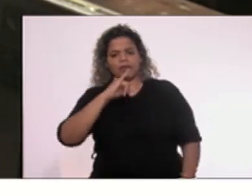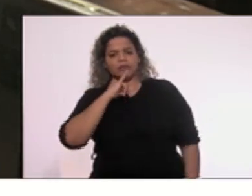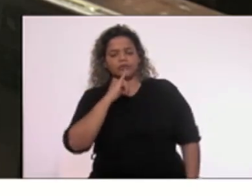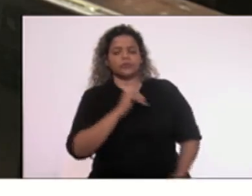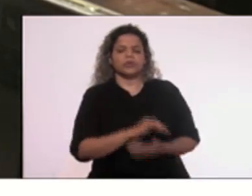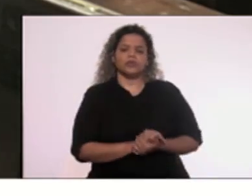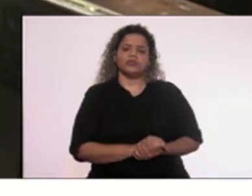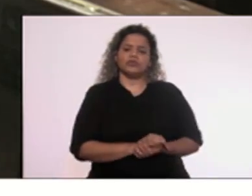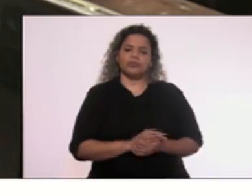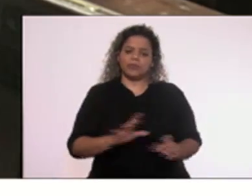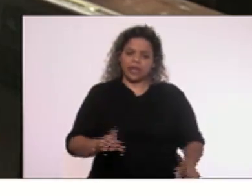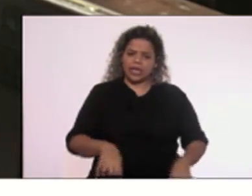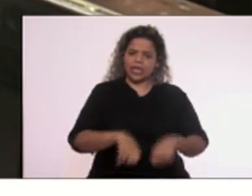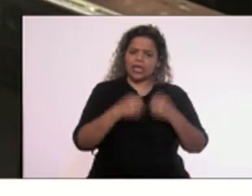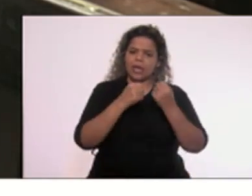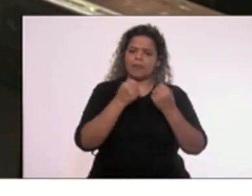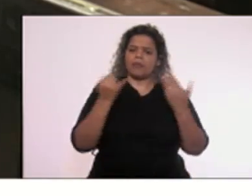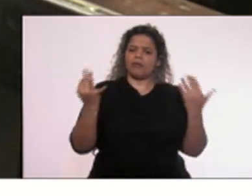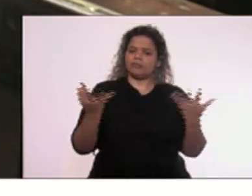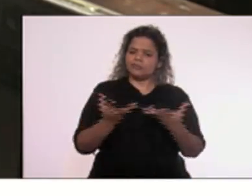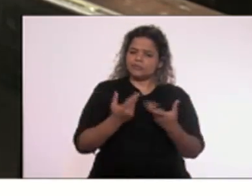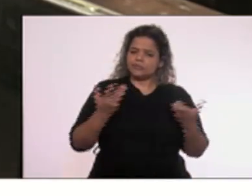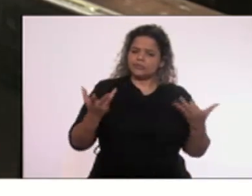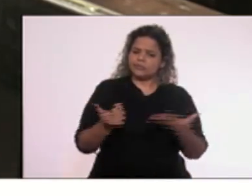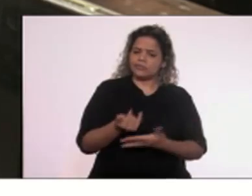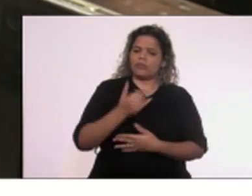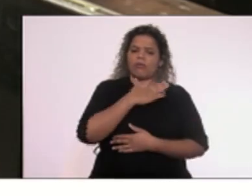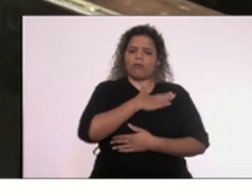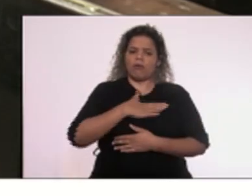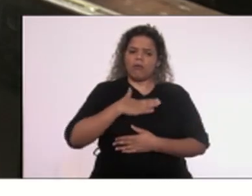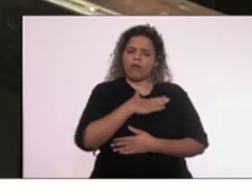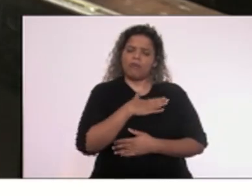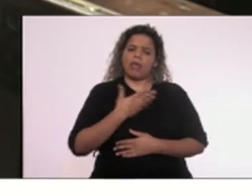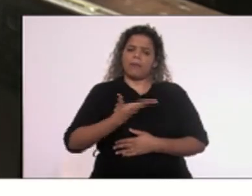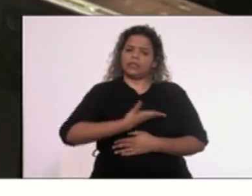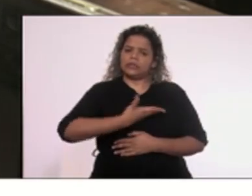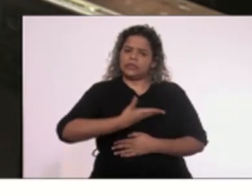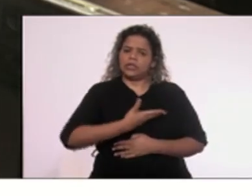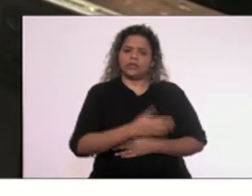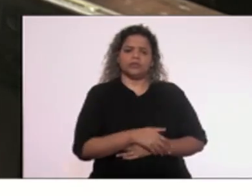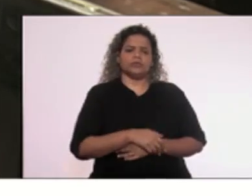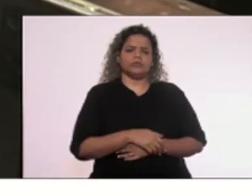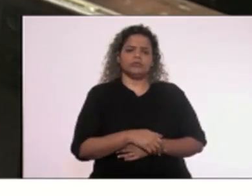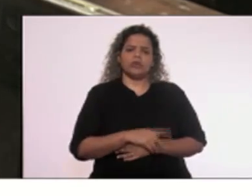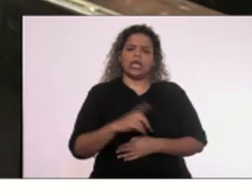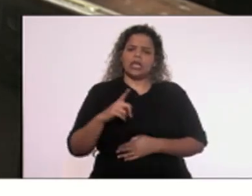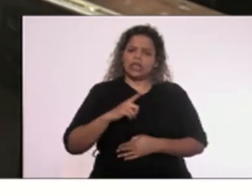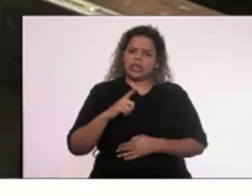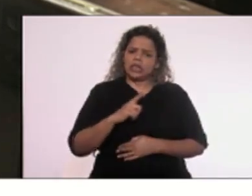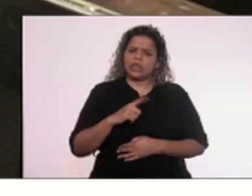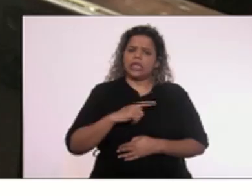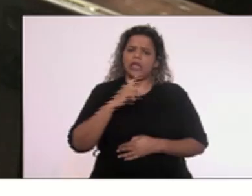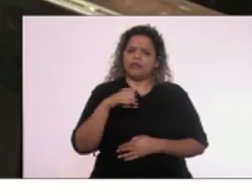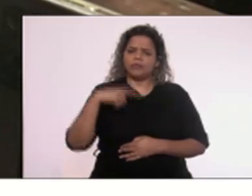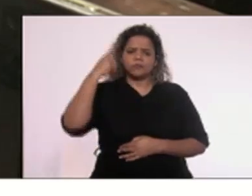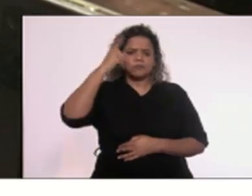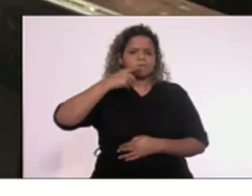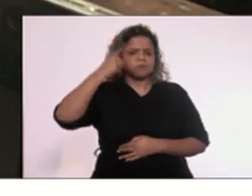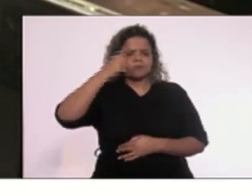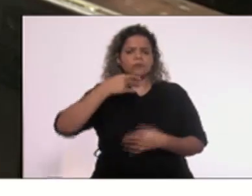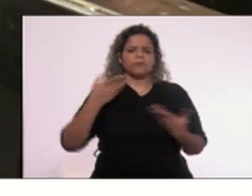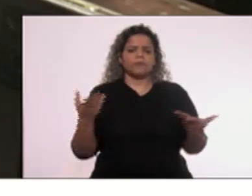Infelizmente, quebrando um clima de harmonia que a gente tem vivido aqui, nós tivemos a ocorrência de um deputado dessa